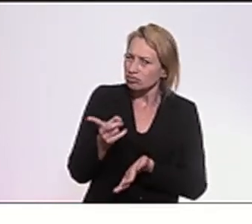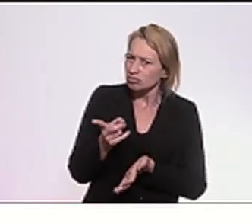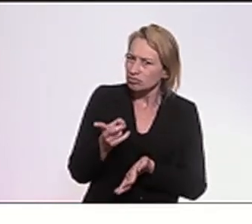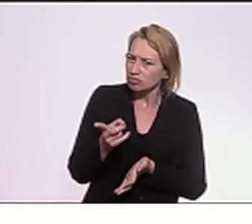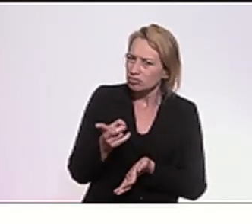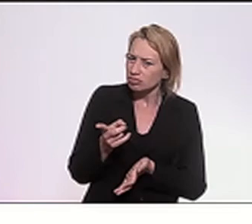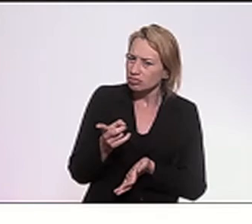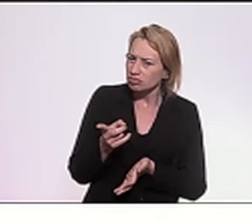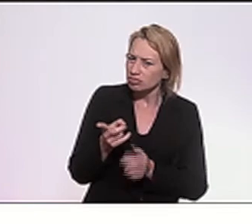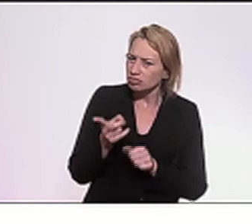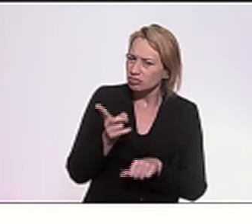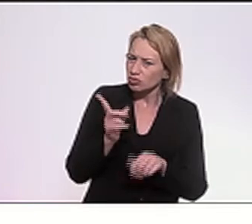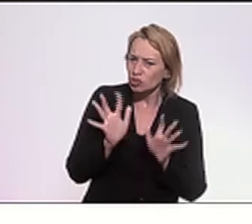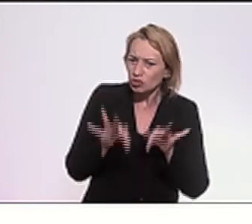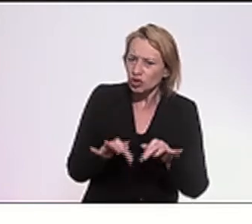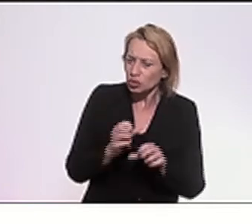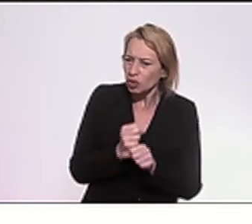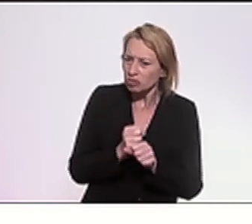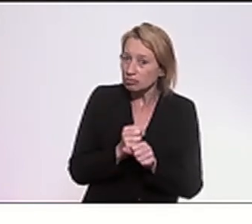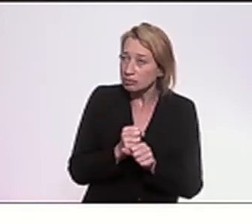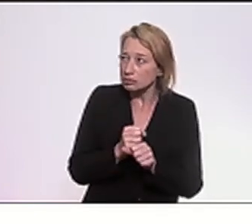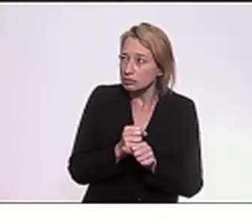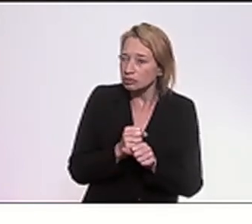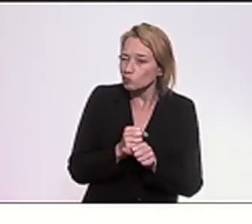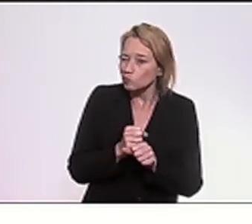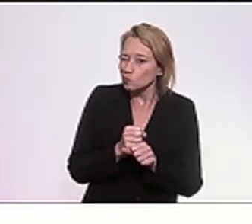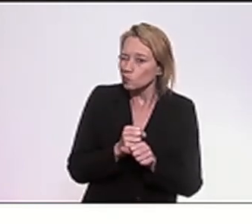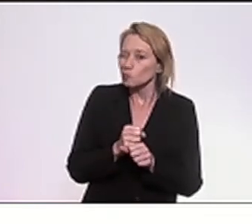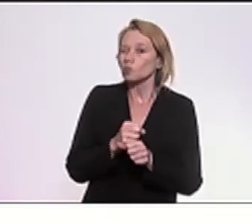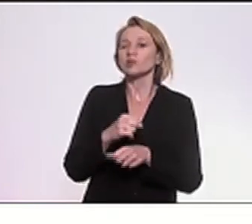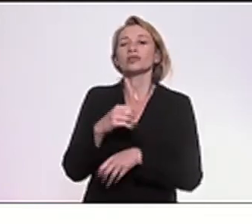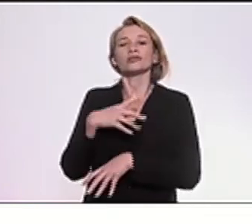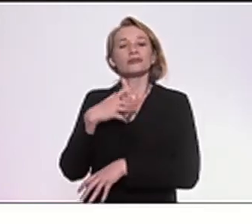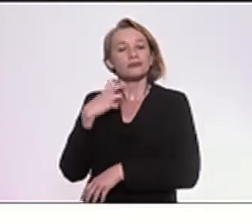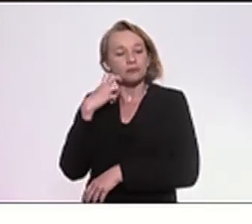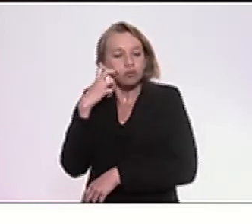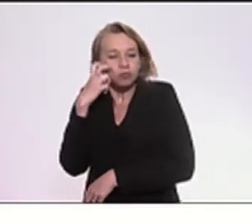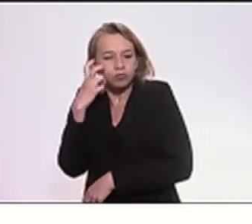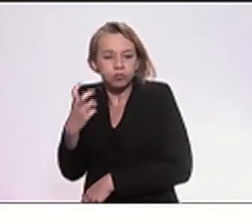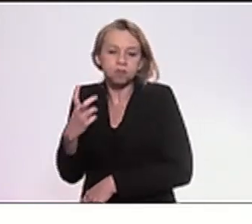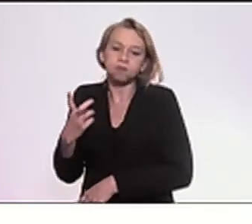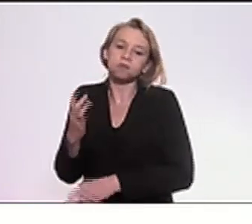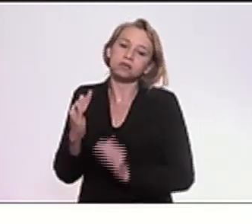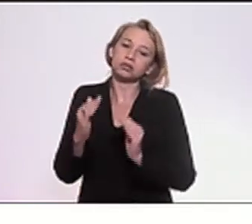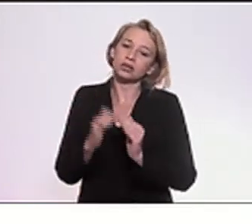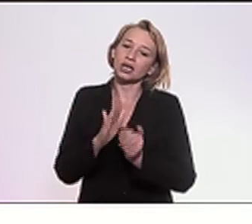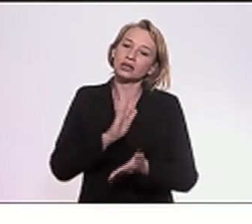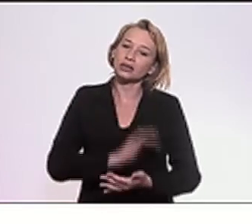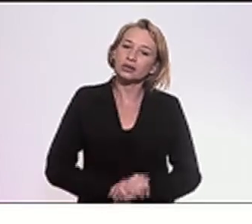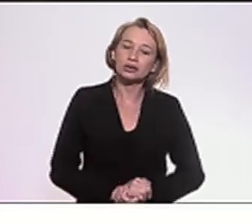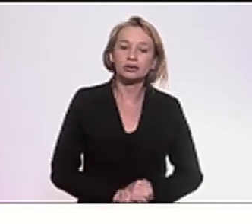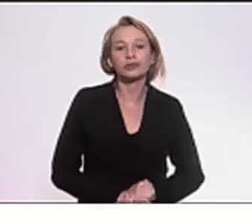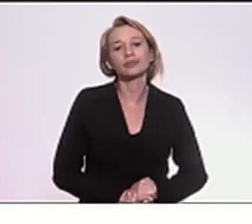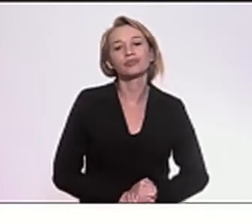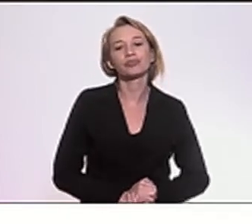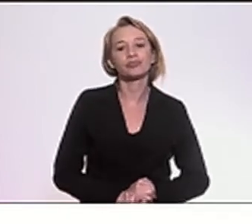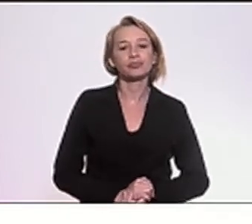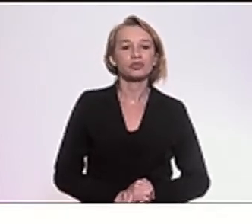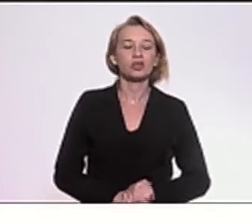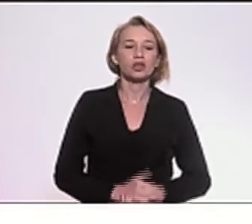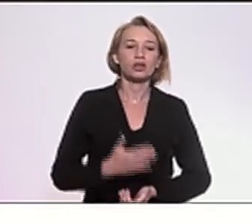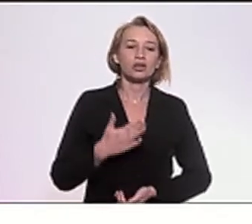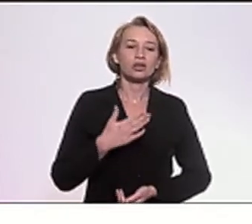apagar das luzes, presidente. Uma vergonha tamanha para essa casa. Fica aqui o